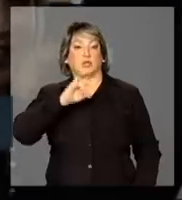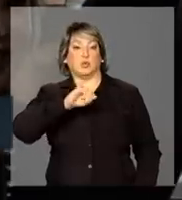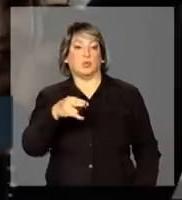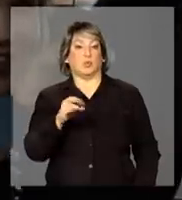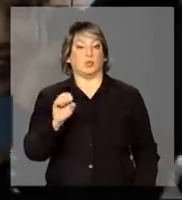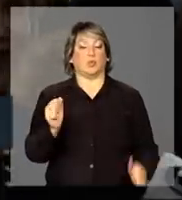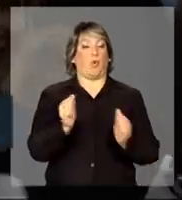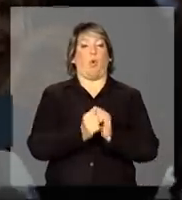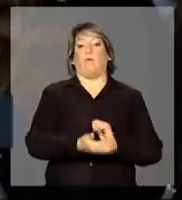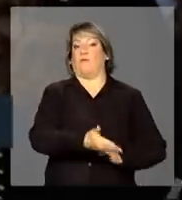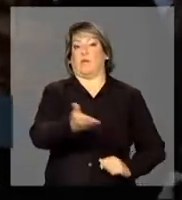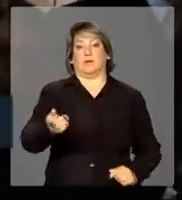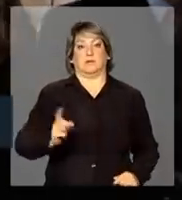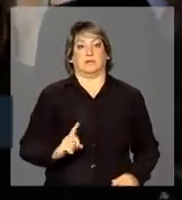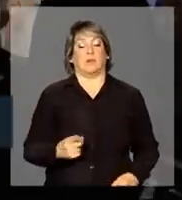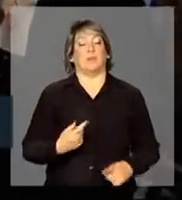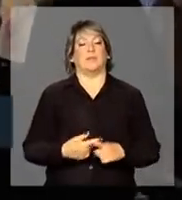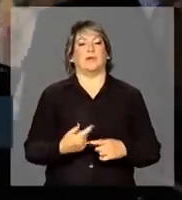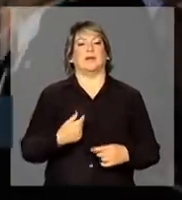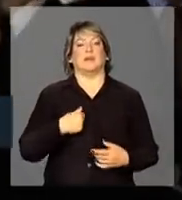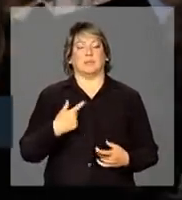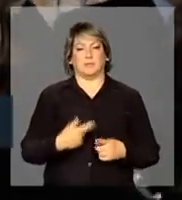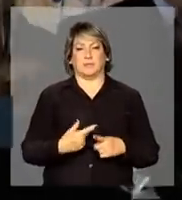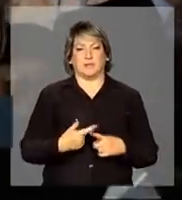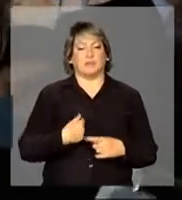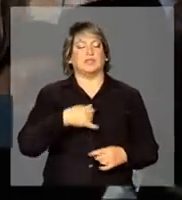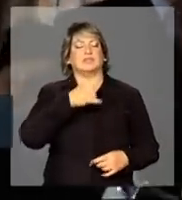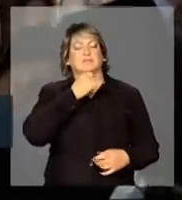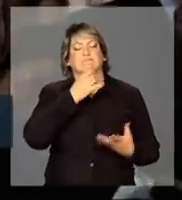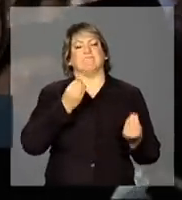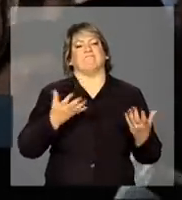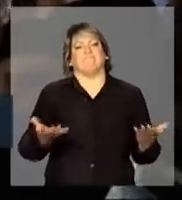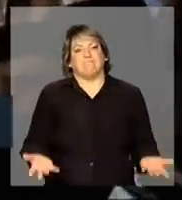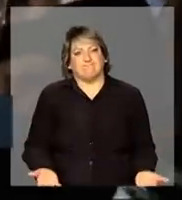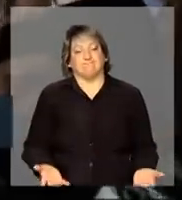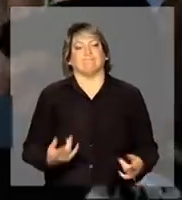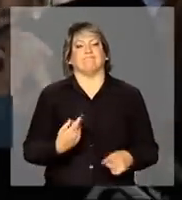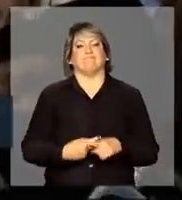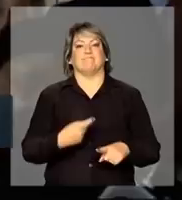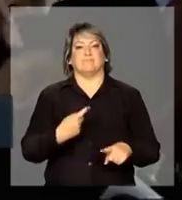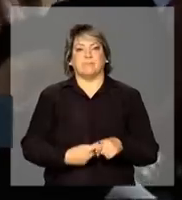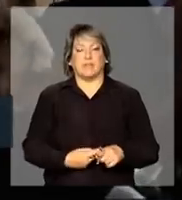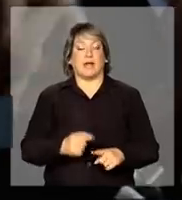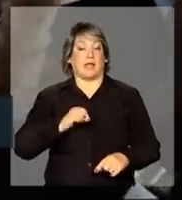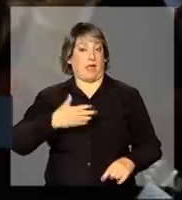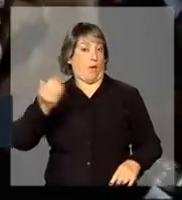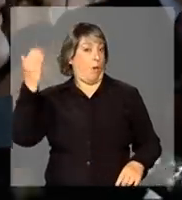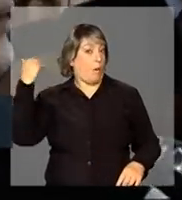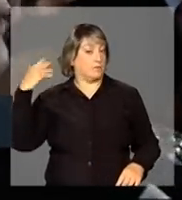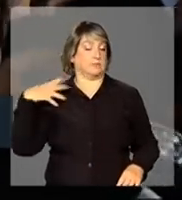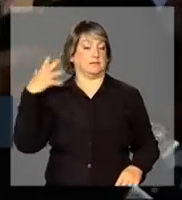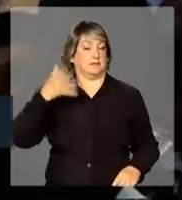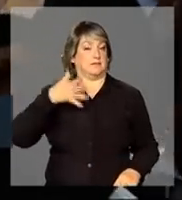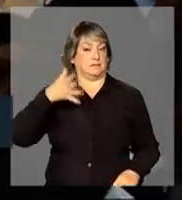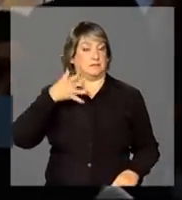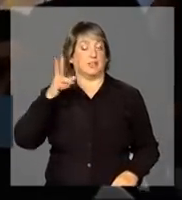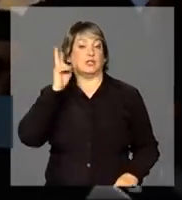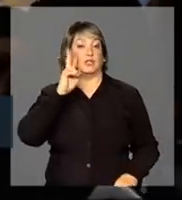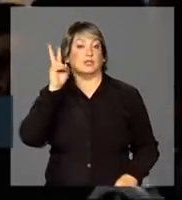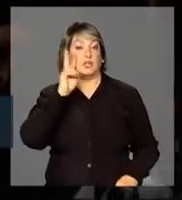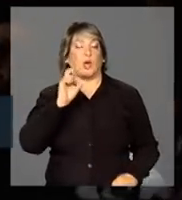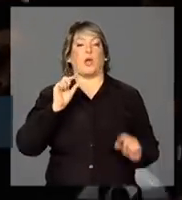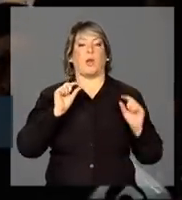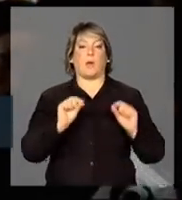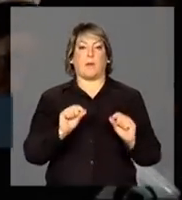vocês porque lamento... Sabe o que eu lamento? Não, falei outra coisa. Falei num discurso sobre a estabilidade no